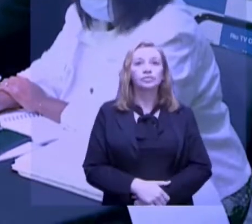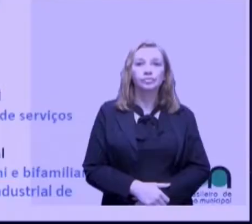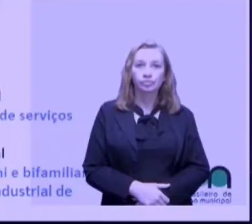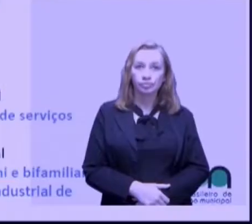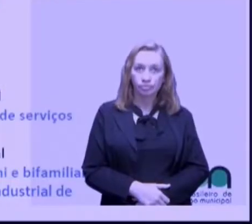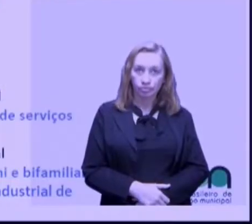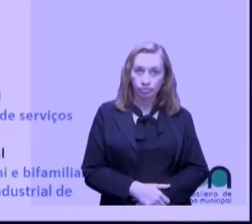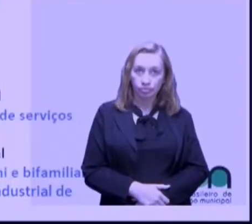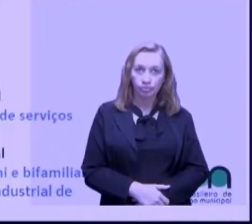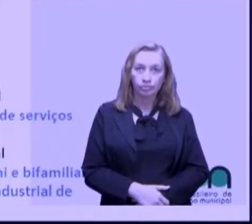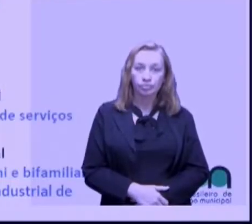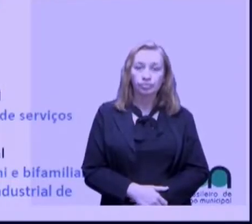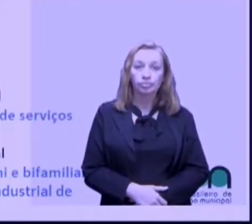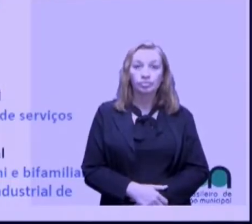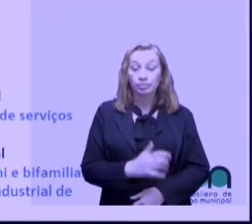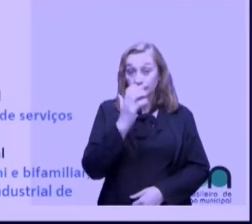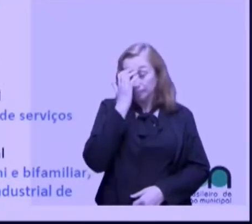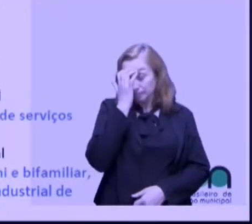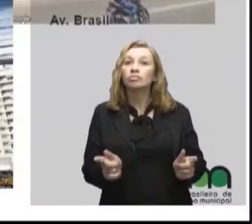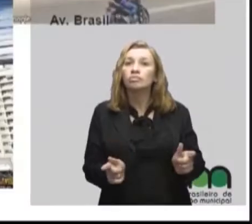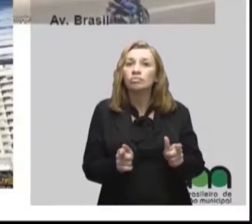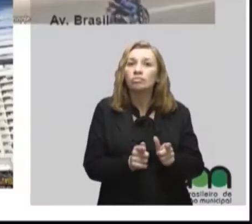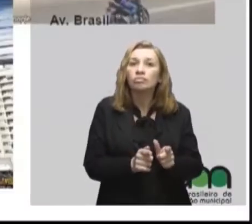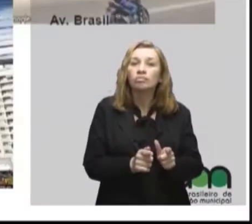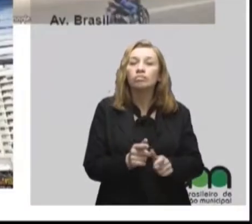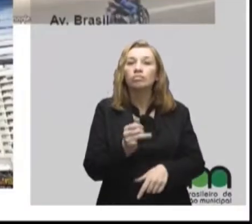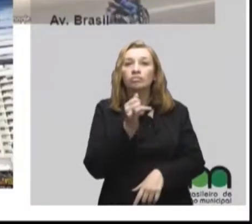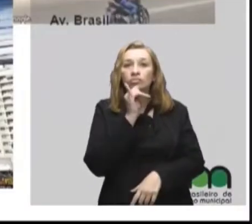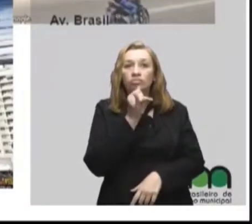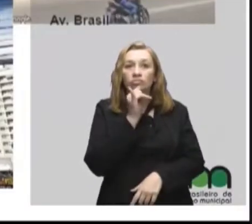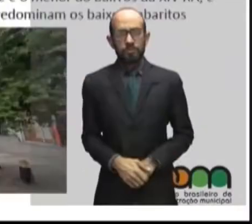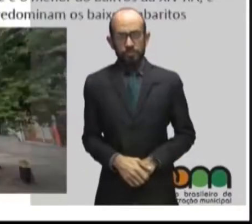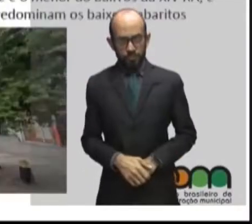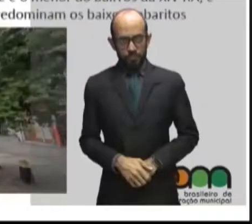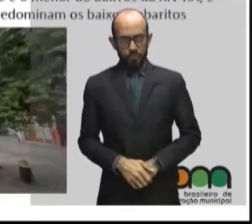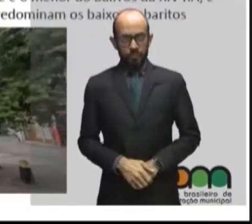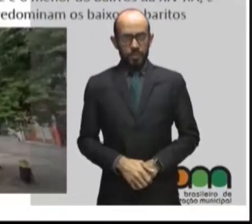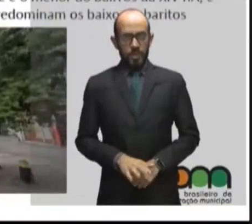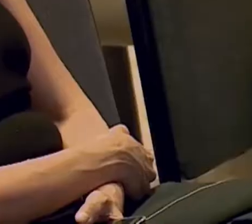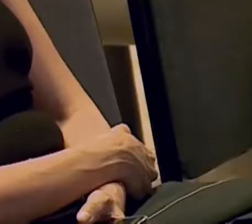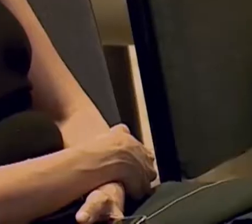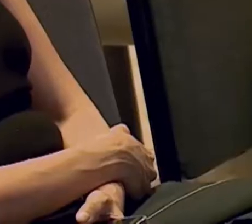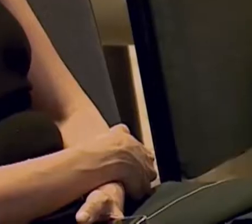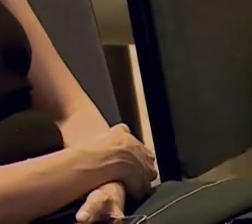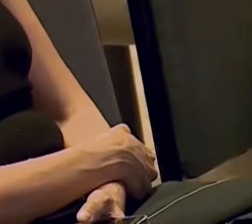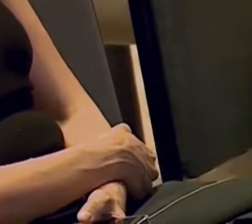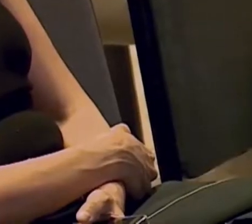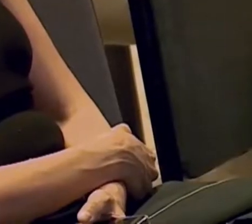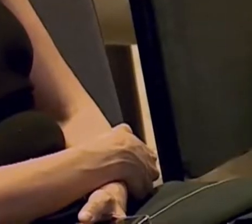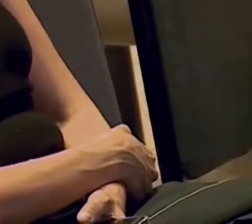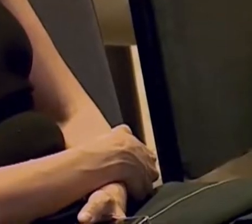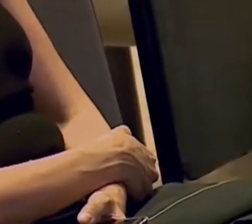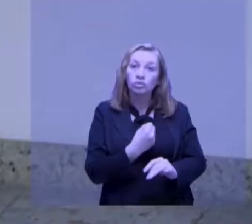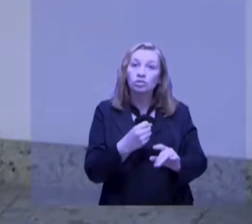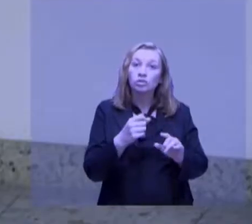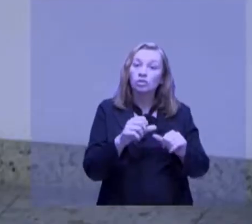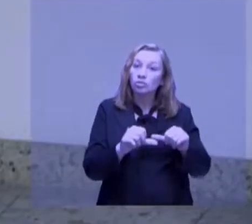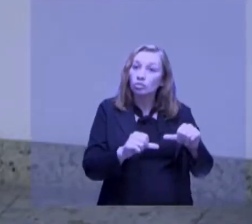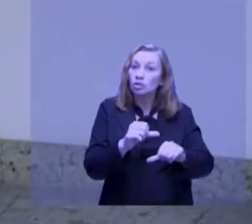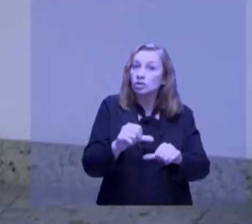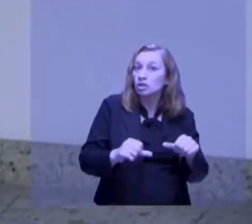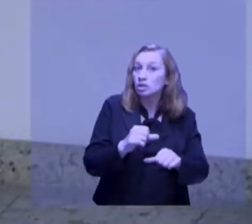planejamento 3.3, focando diretamente nas questões ligadas às normas para construção e garantiu que todas as